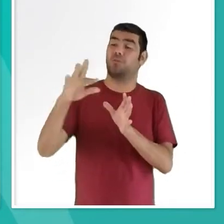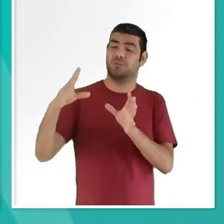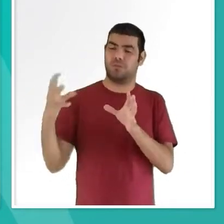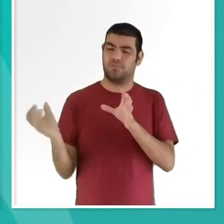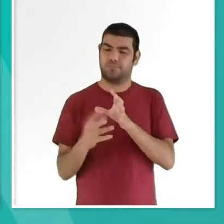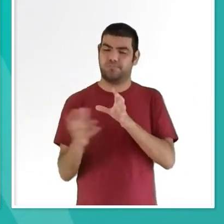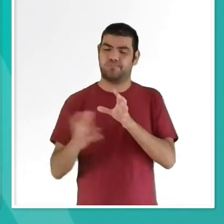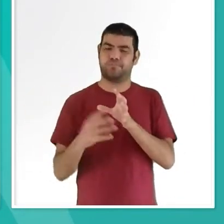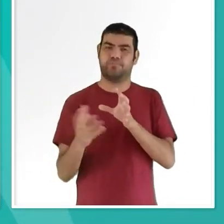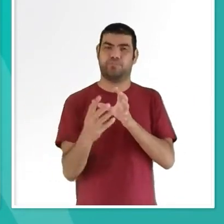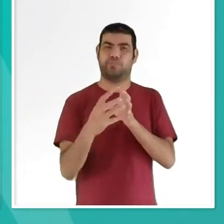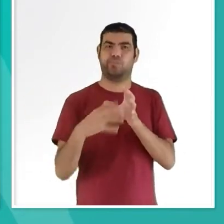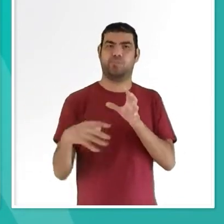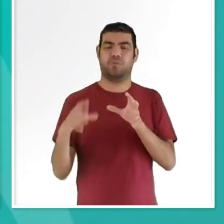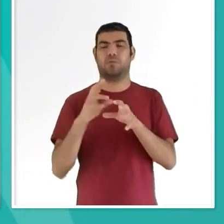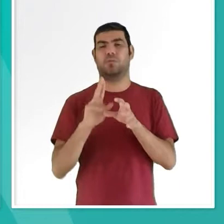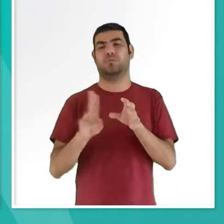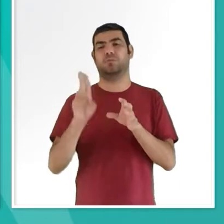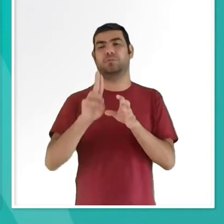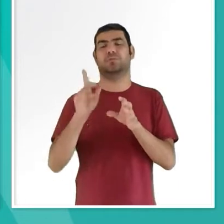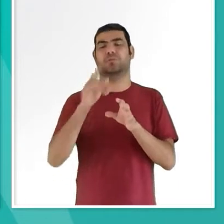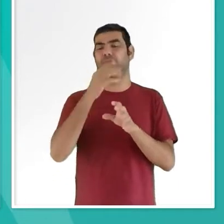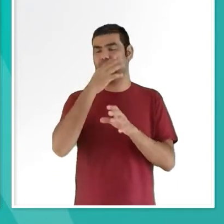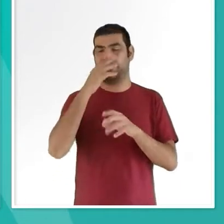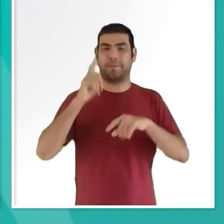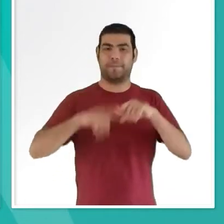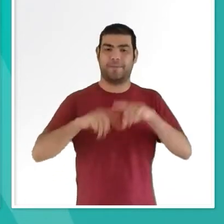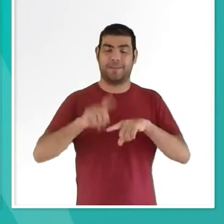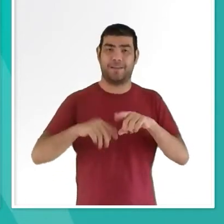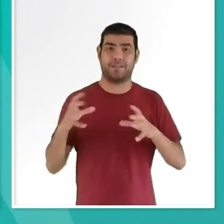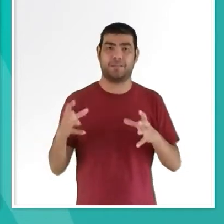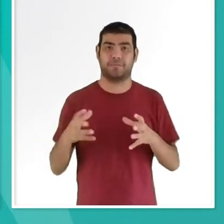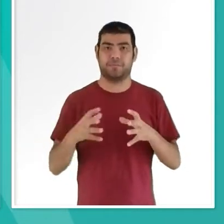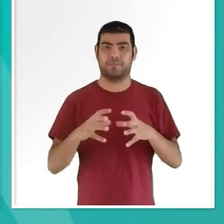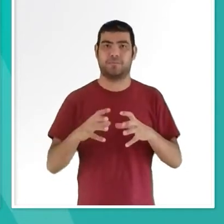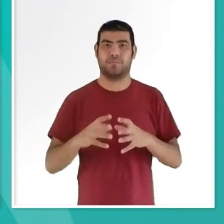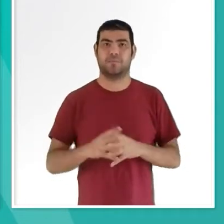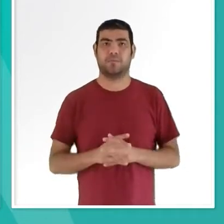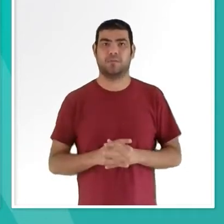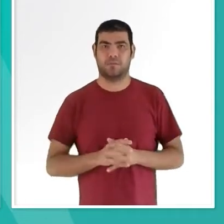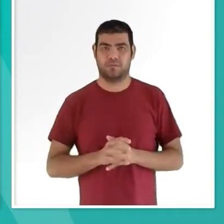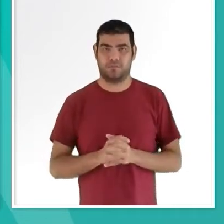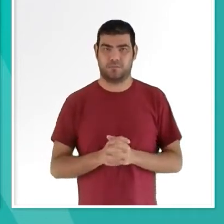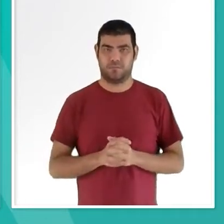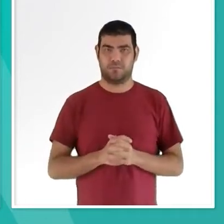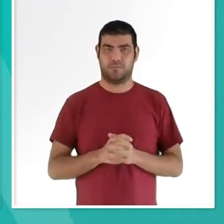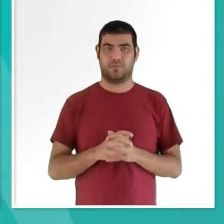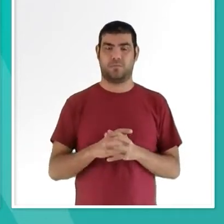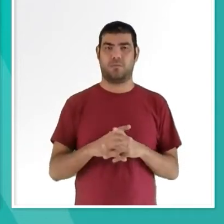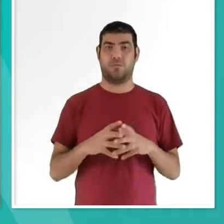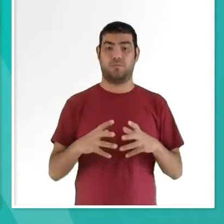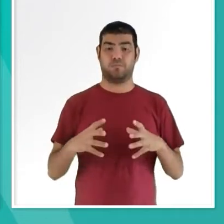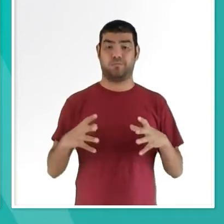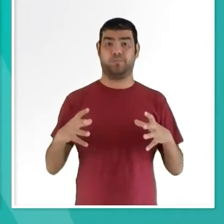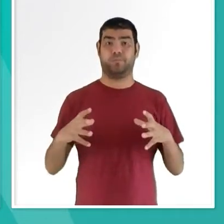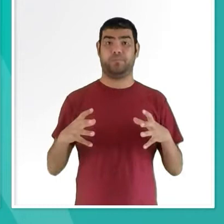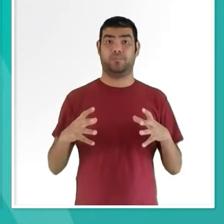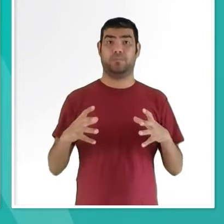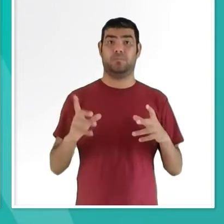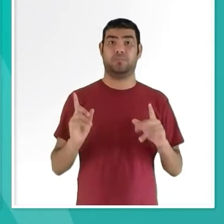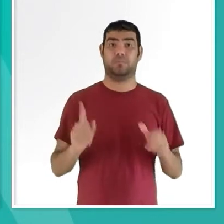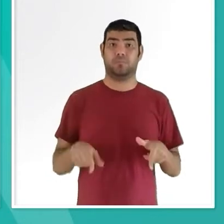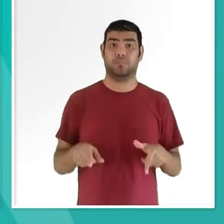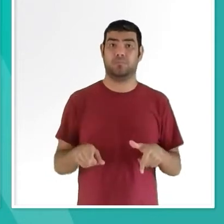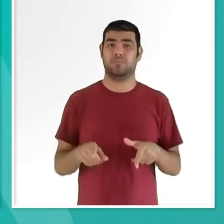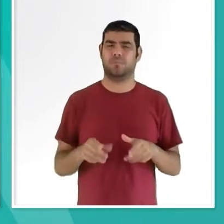eles utilizavam outros materiais para colocar dentro dela, ela ganhava volume, consequentemente ela era um pouco mais